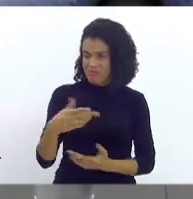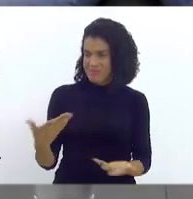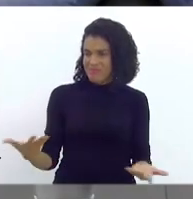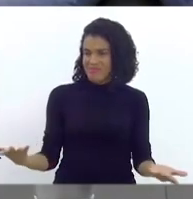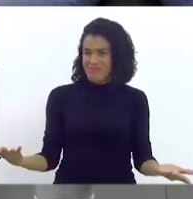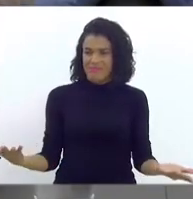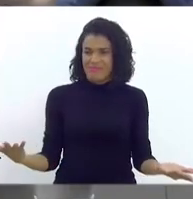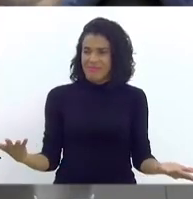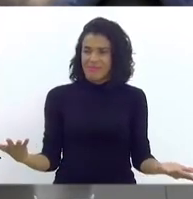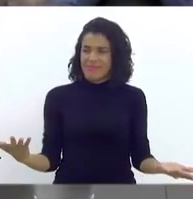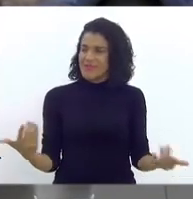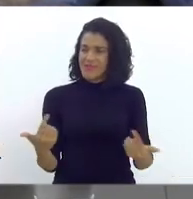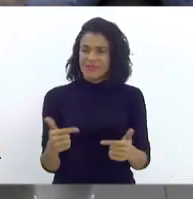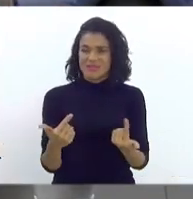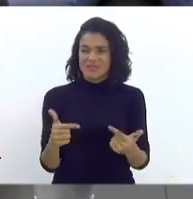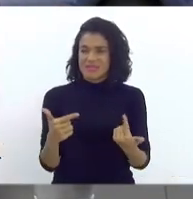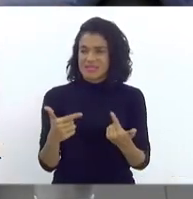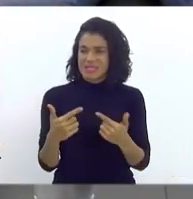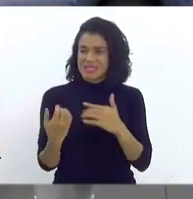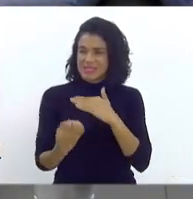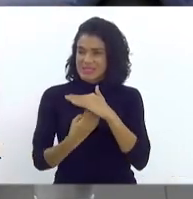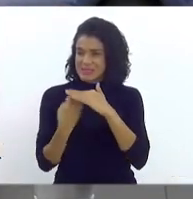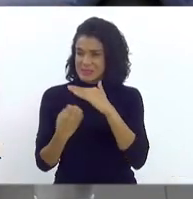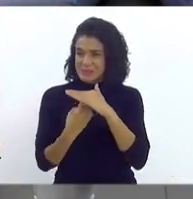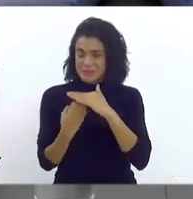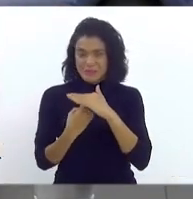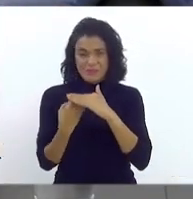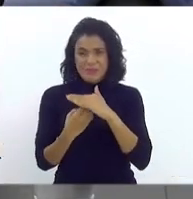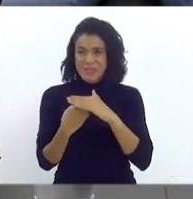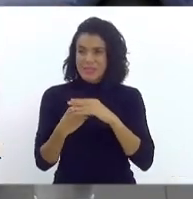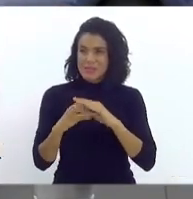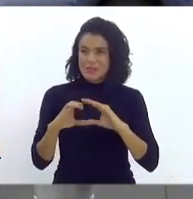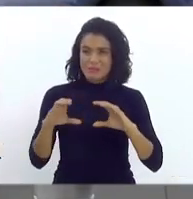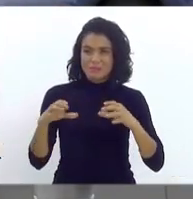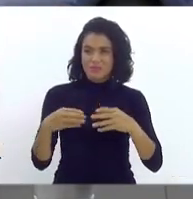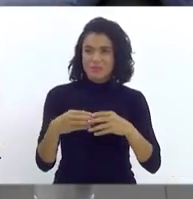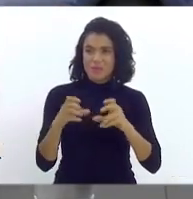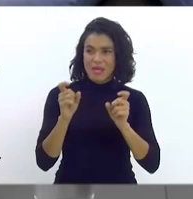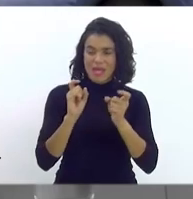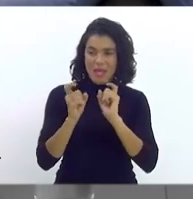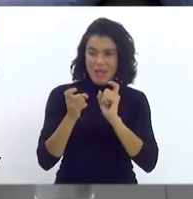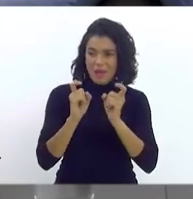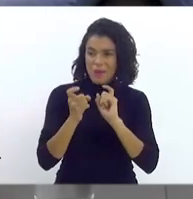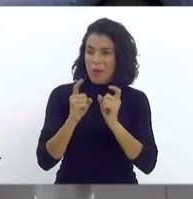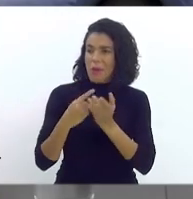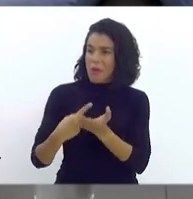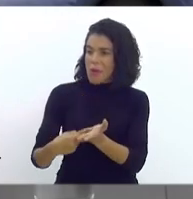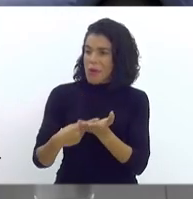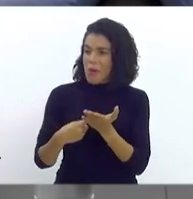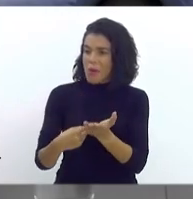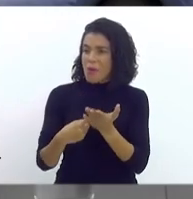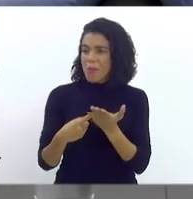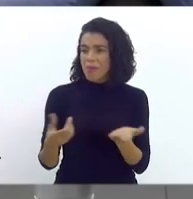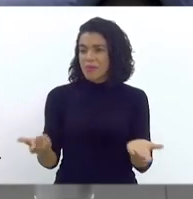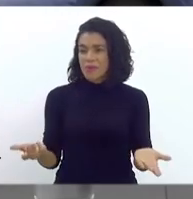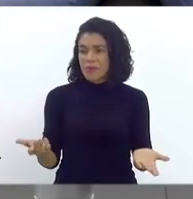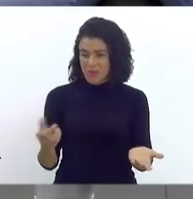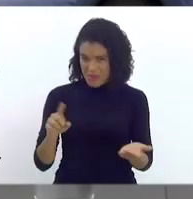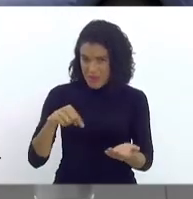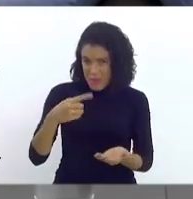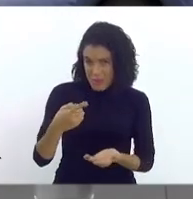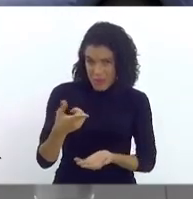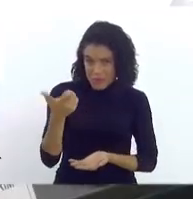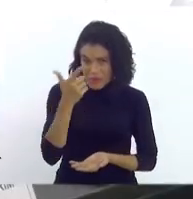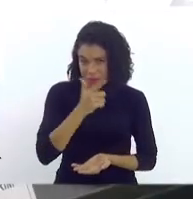E as concessionárias foram lá e foi meio que acertado esse tipo de operação. Depois o senhor